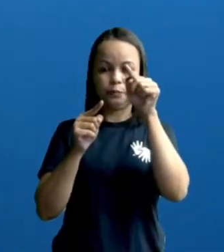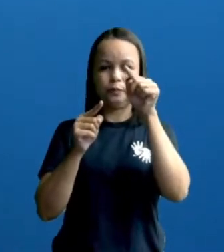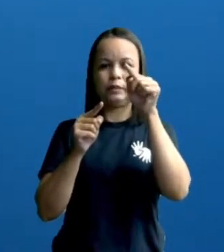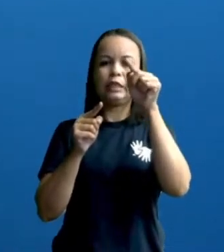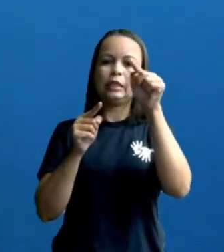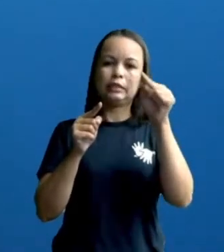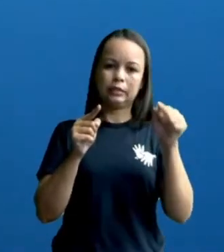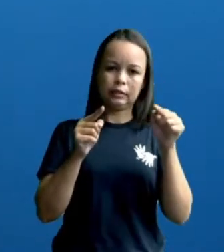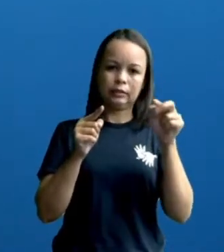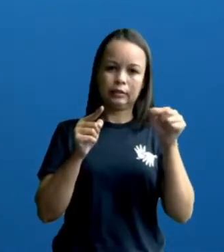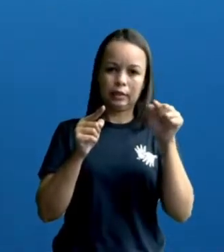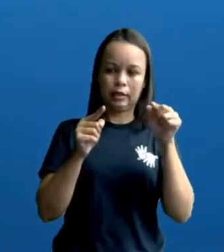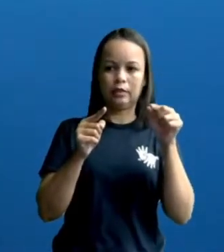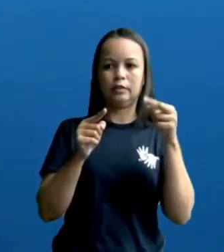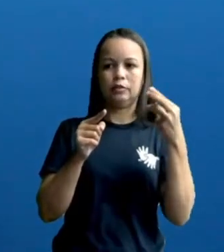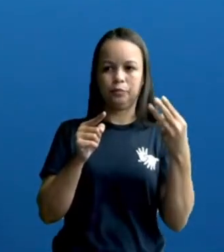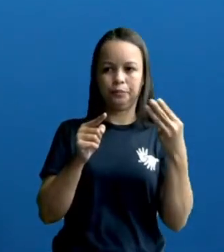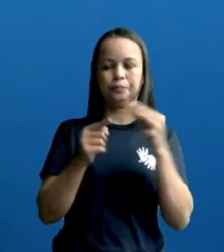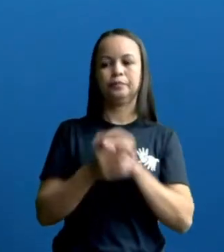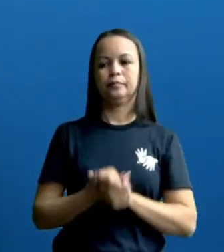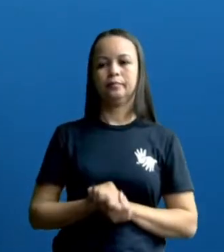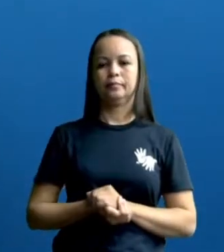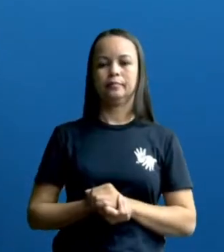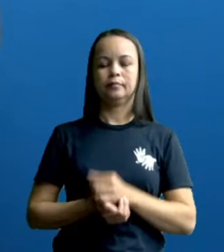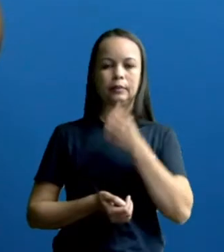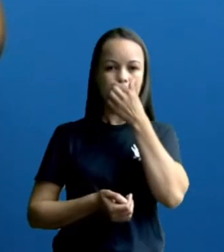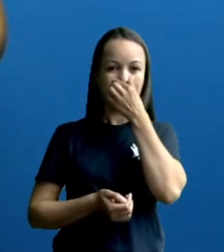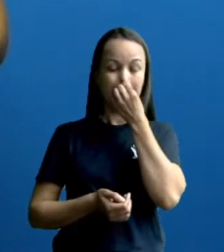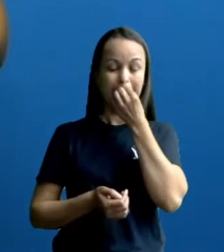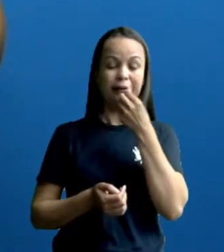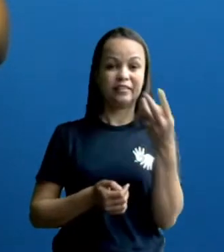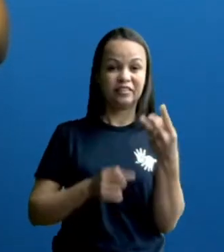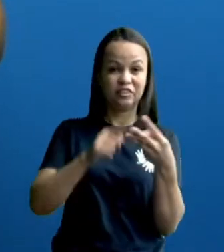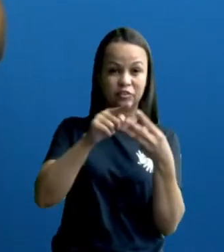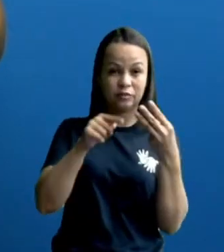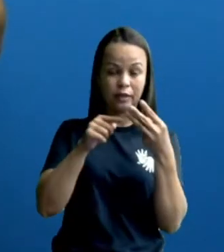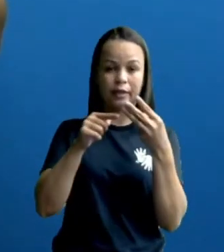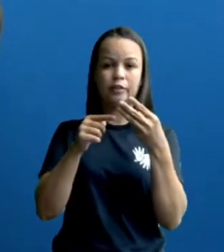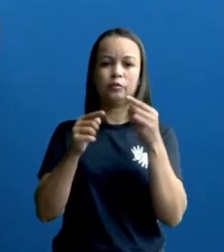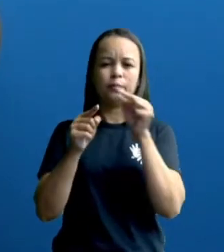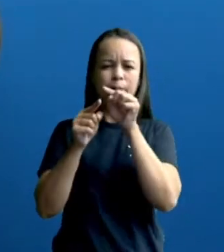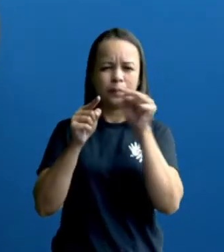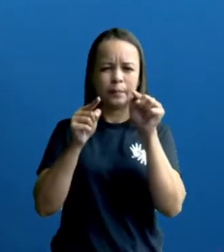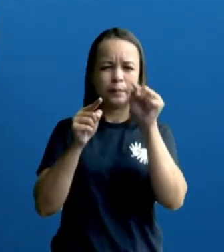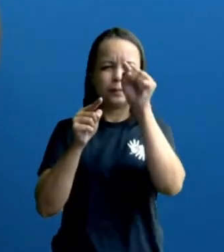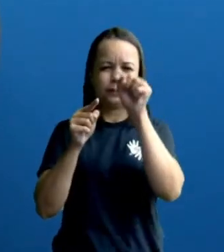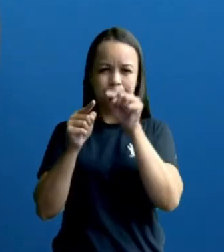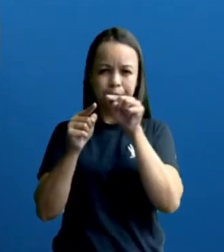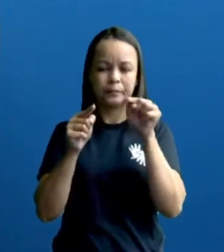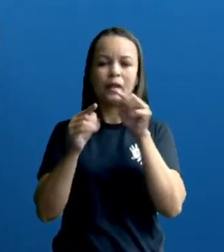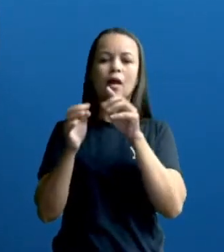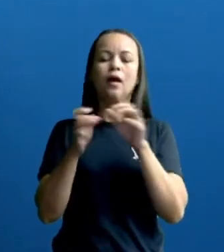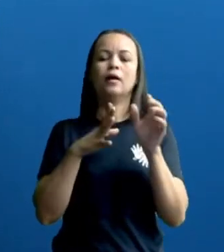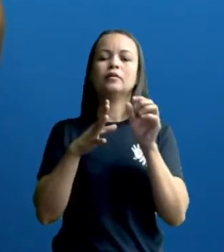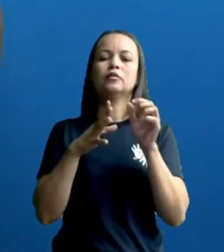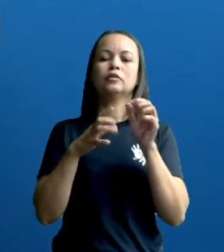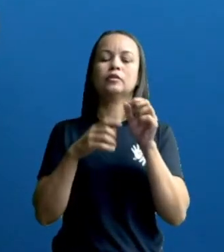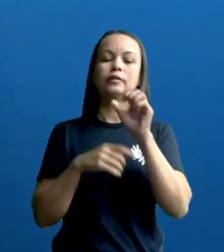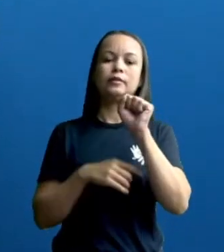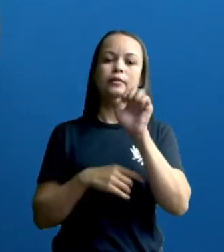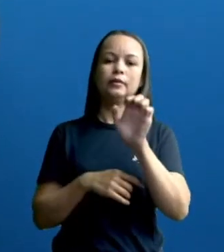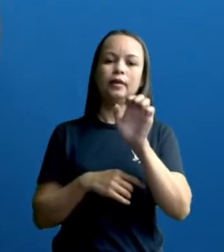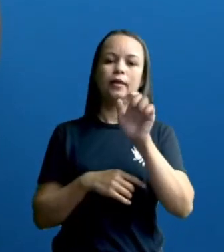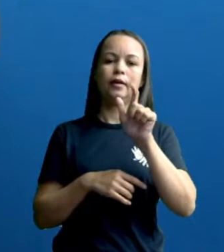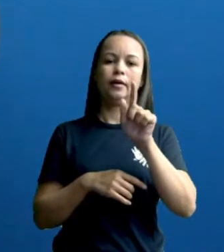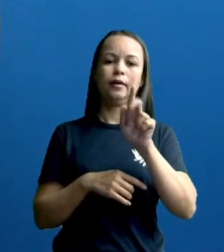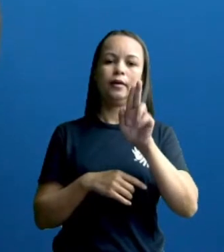reta, 3 pedacinhos de reta. Esses 3 pedacinhos de reta, que são chamados de segmentos, eles